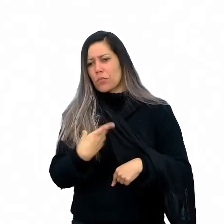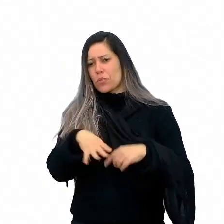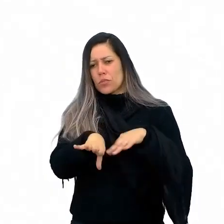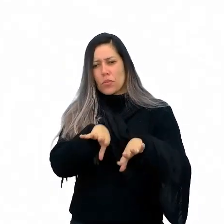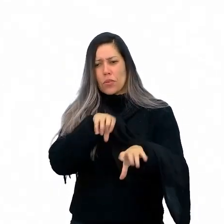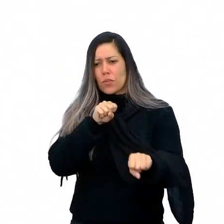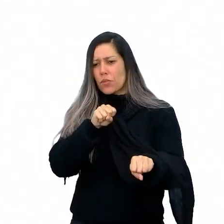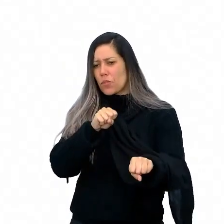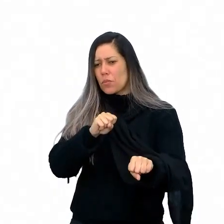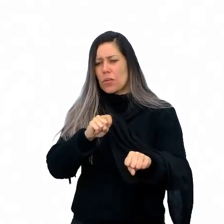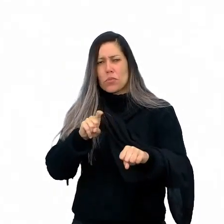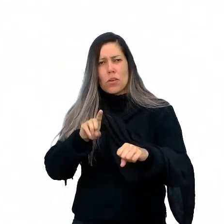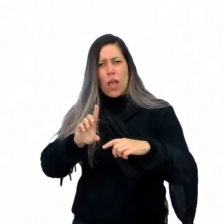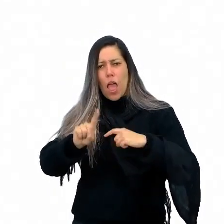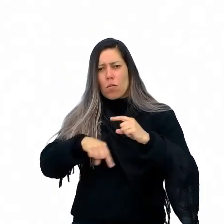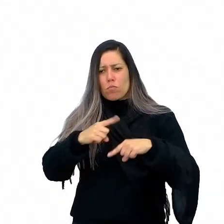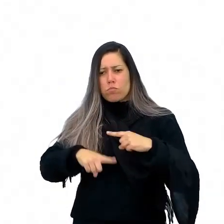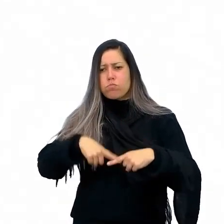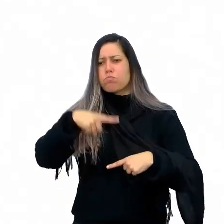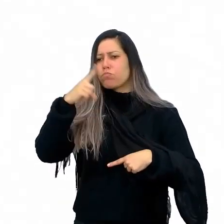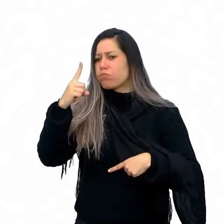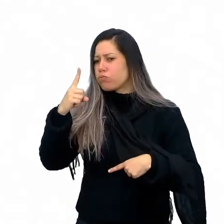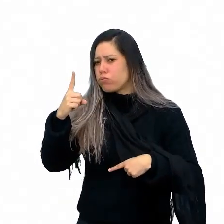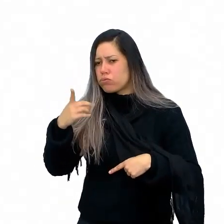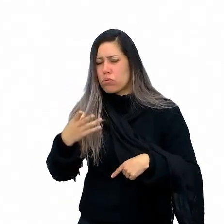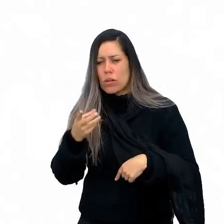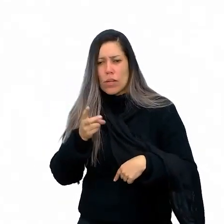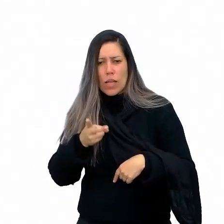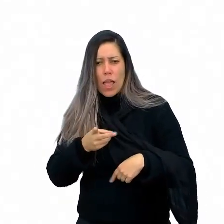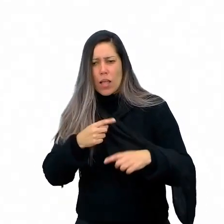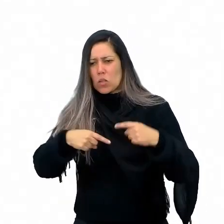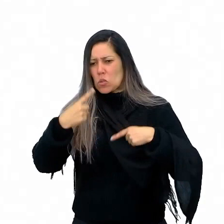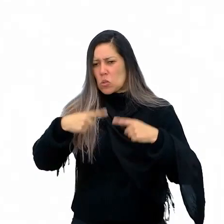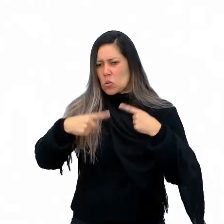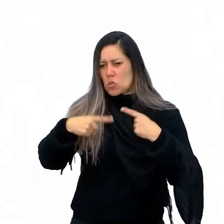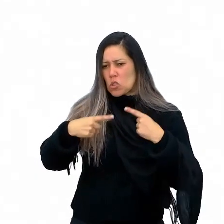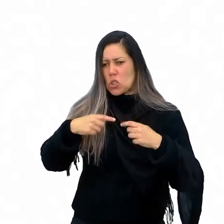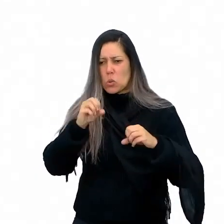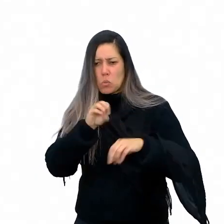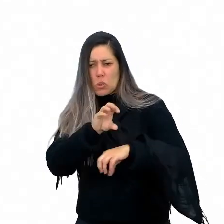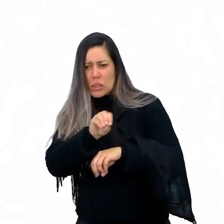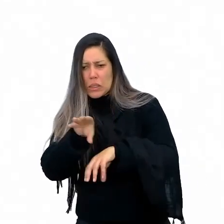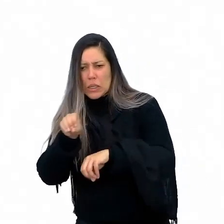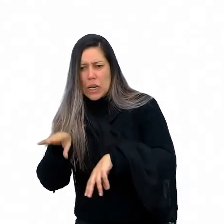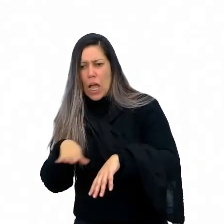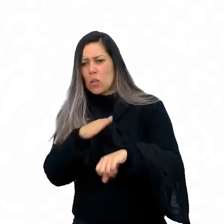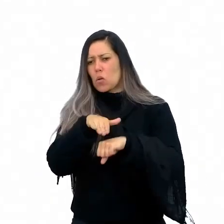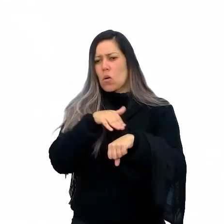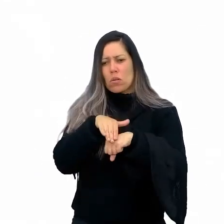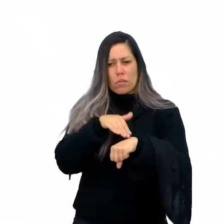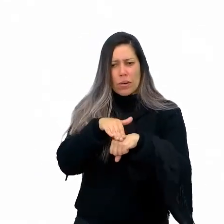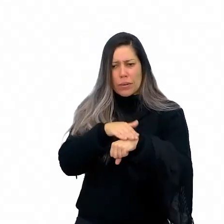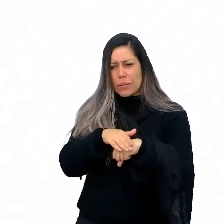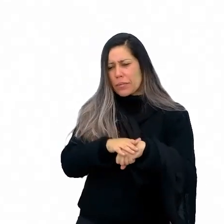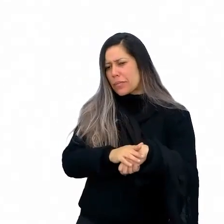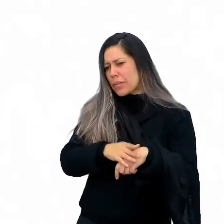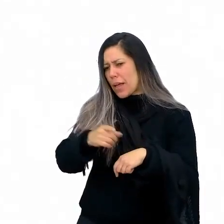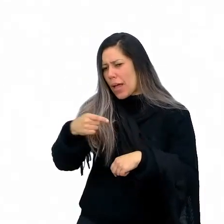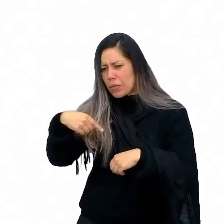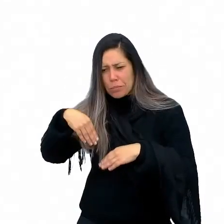de atividades, né? O que é dito aqui, o que é discutido, o que é falado, a gente leva,